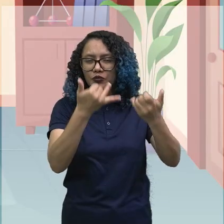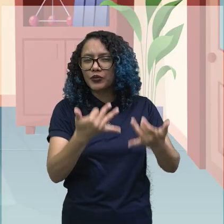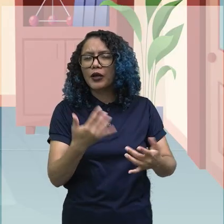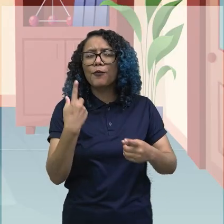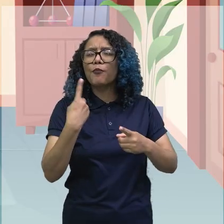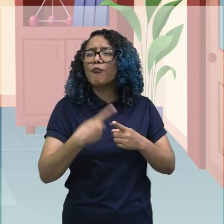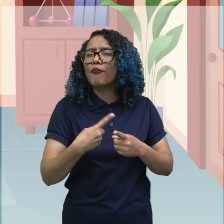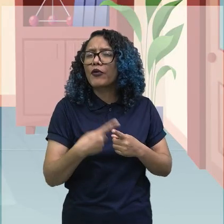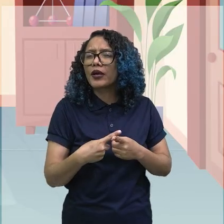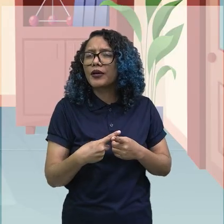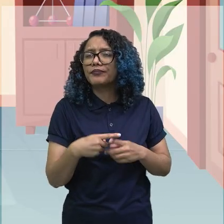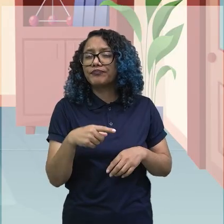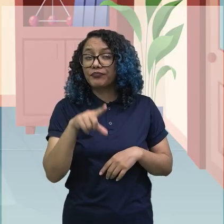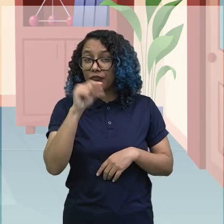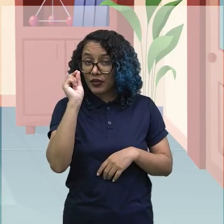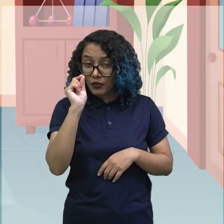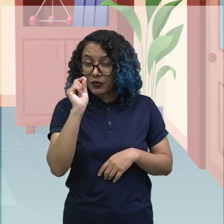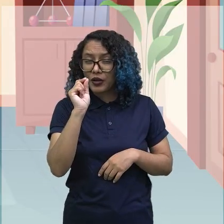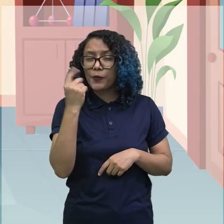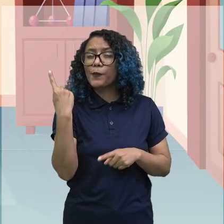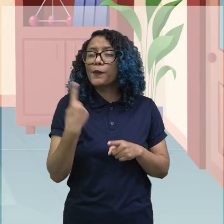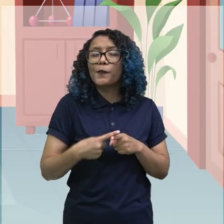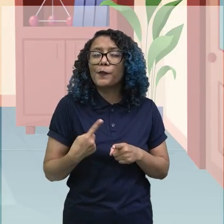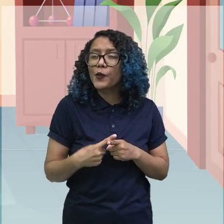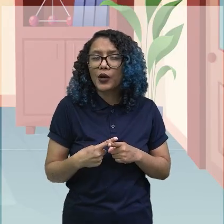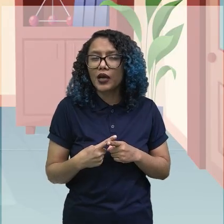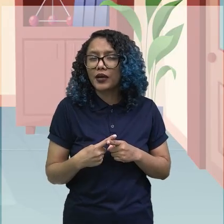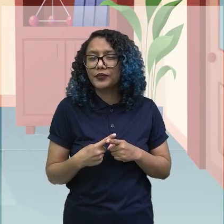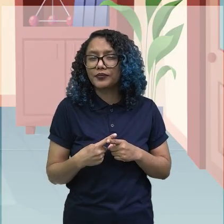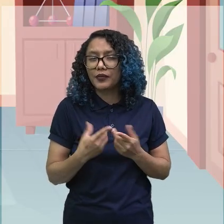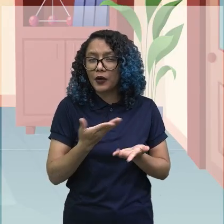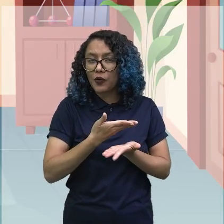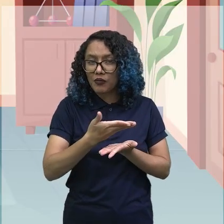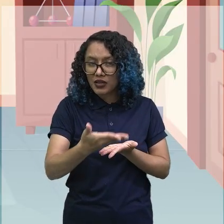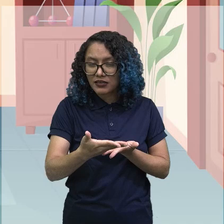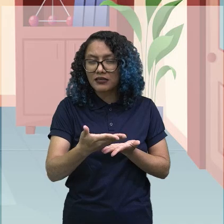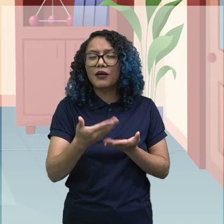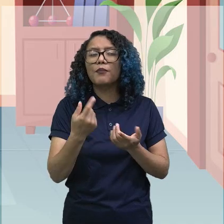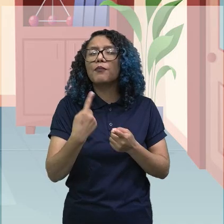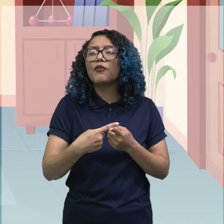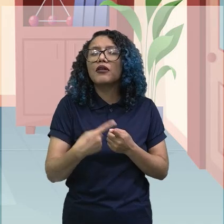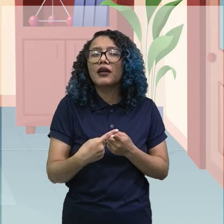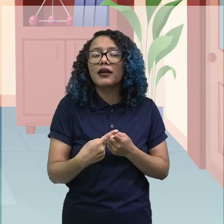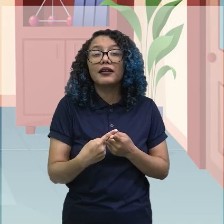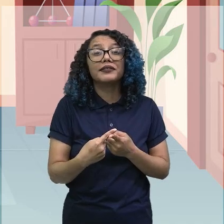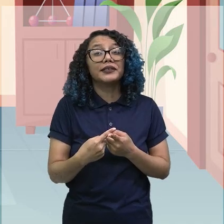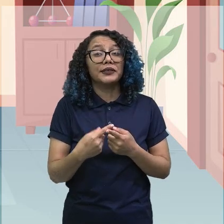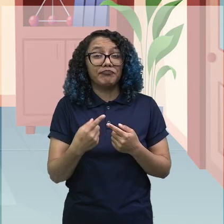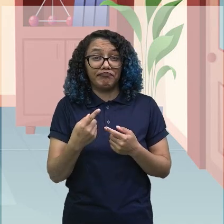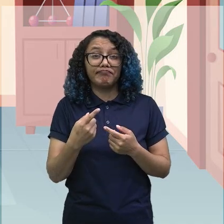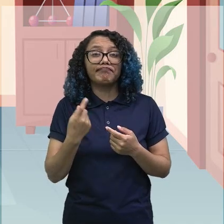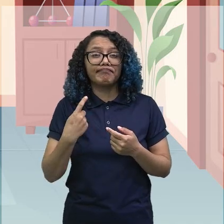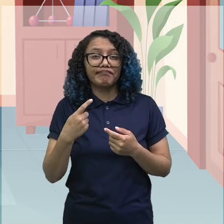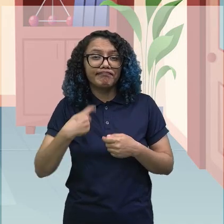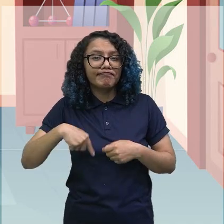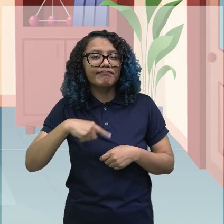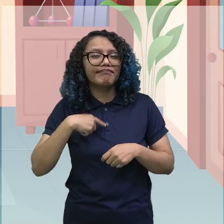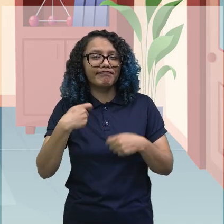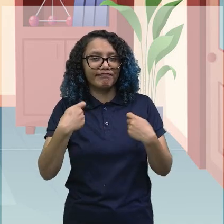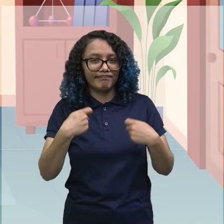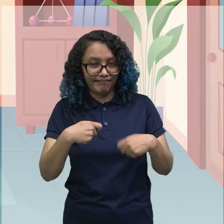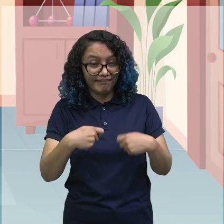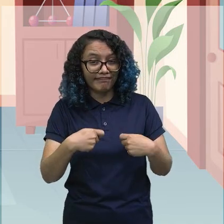né, escolheu ele, exatamente ele, para começar, porque eles vão precisar, né? Eles